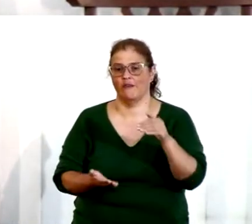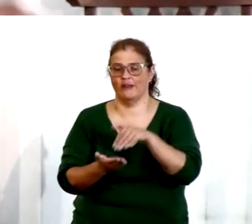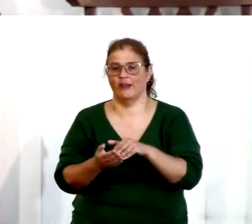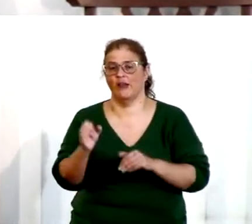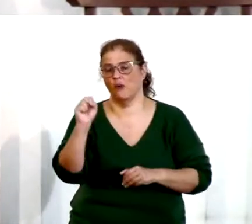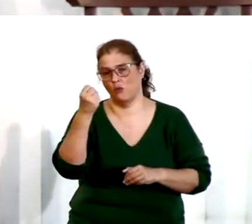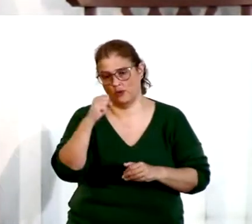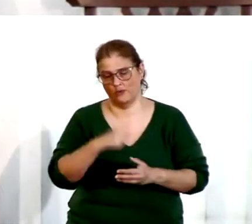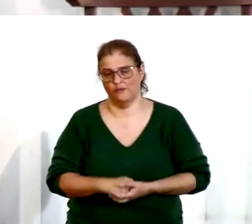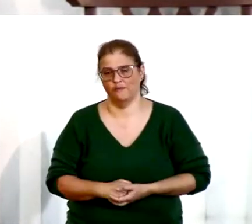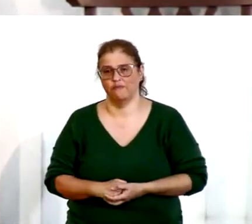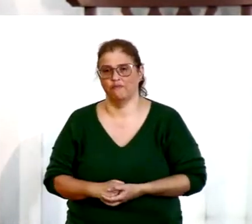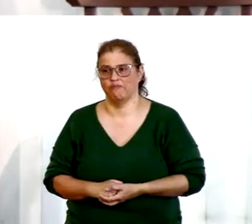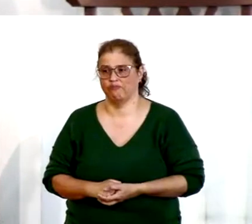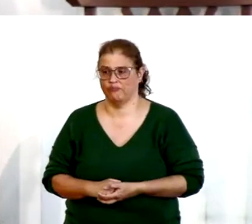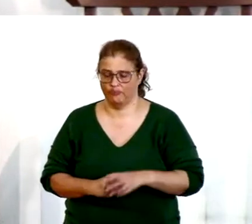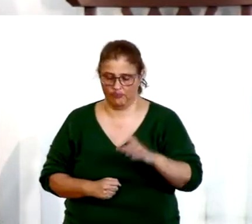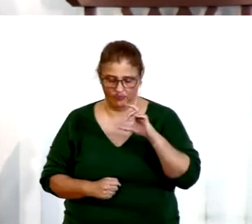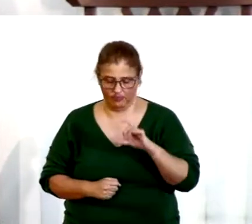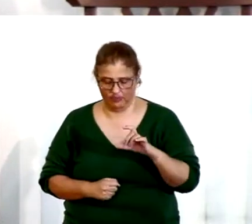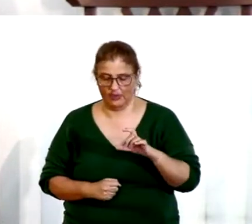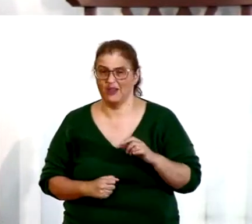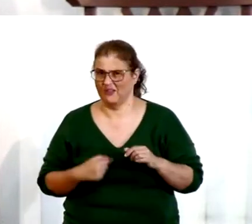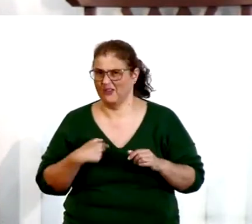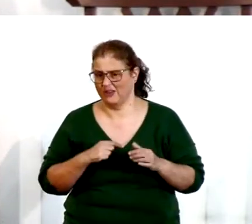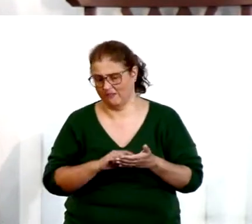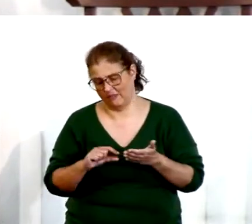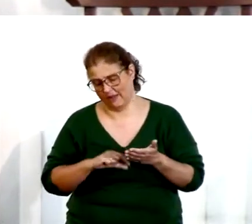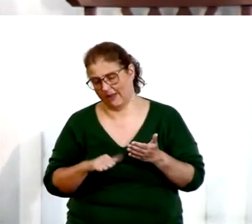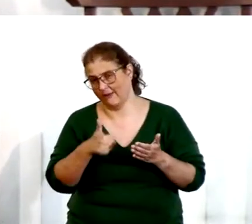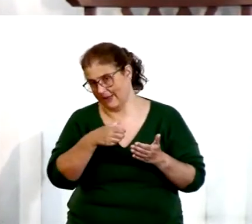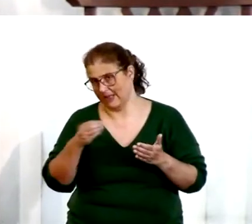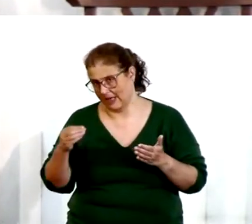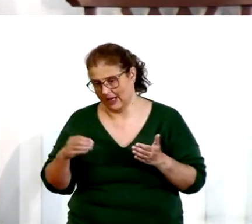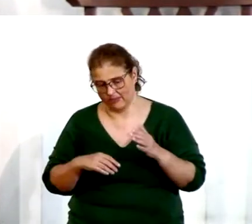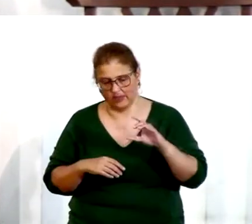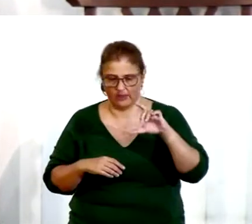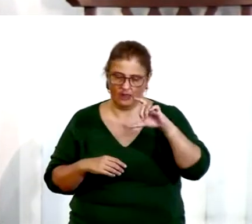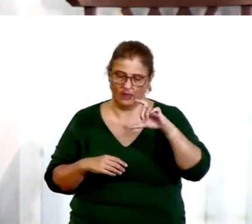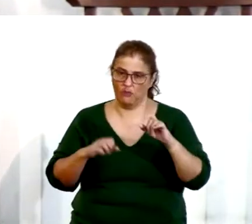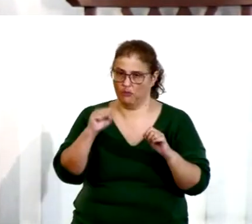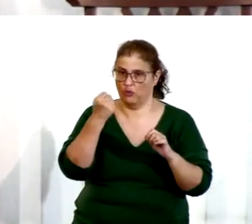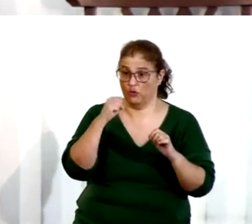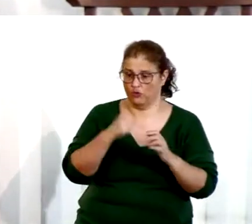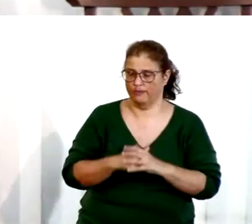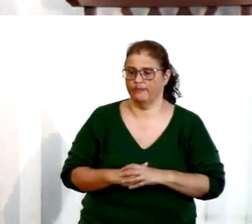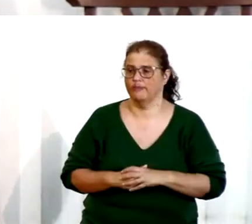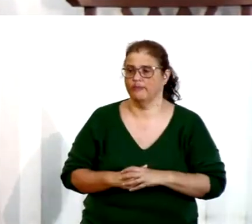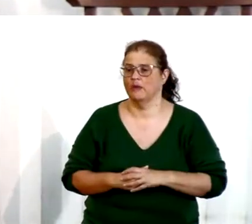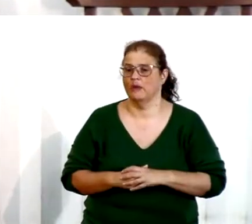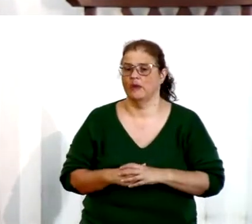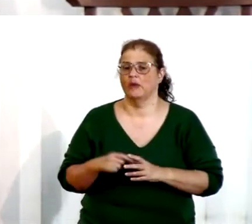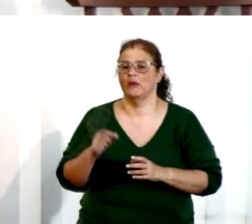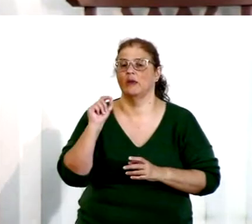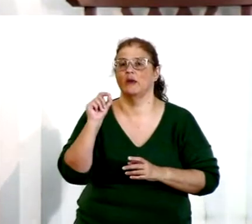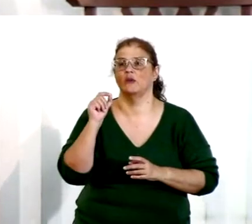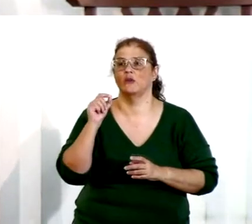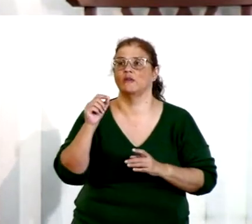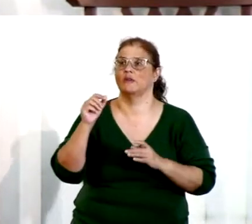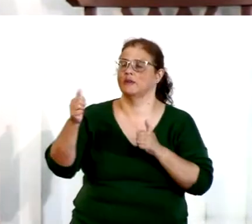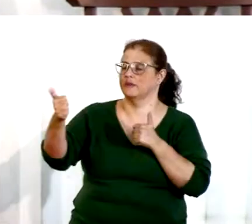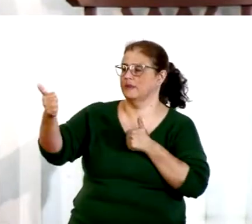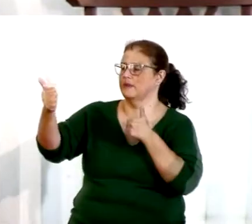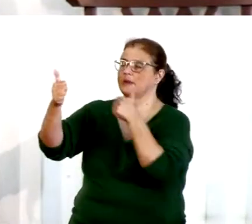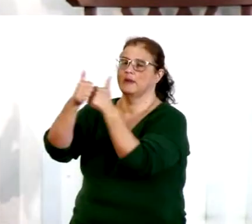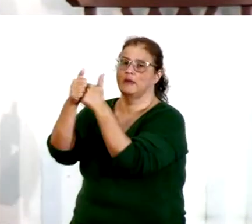na verdade, a perícope. Eu li até o 10, mas a perícope termina no 8. Irmãos, o que é nos achegar